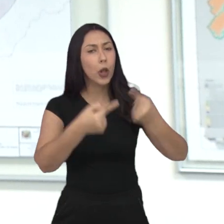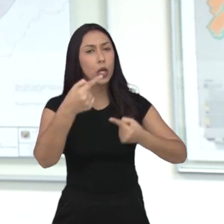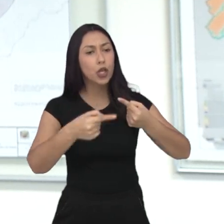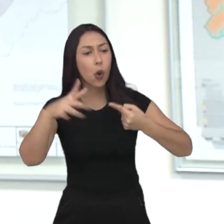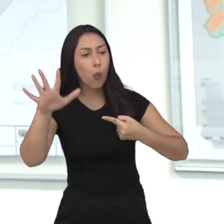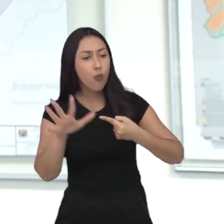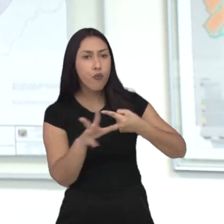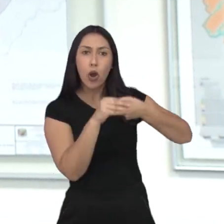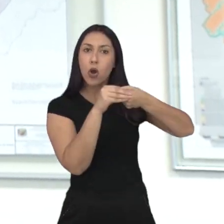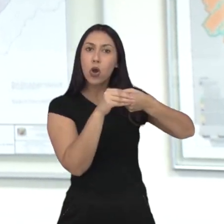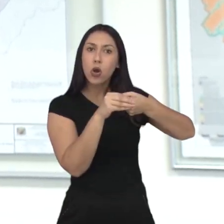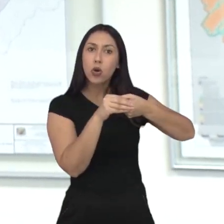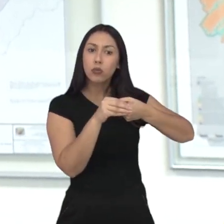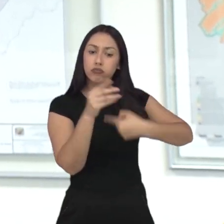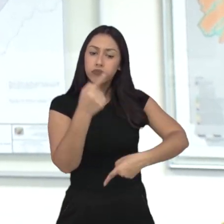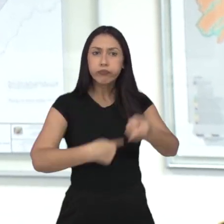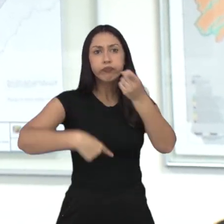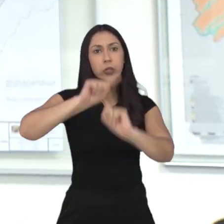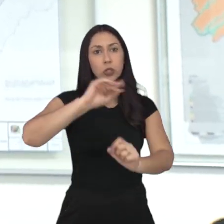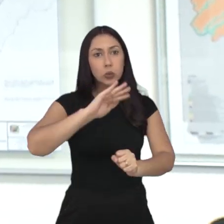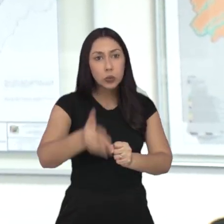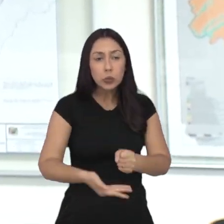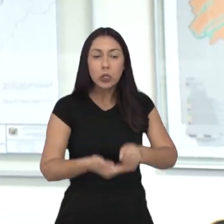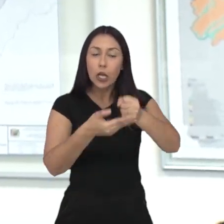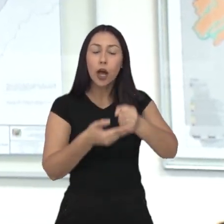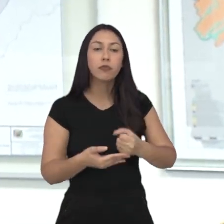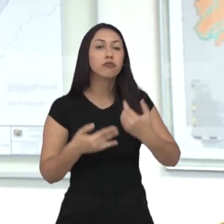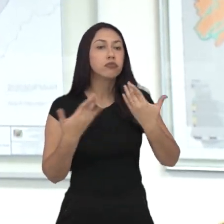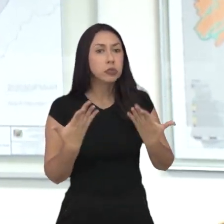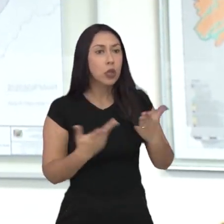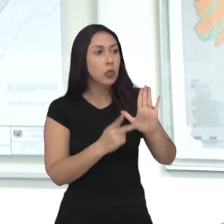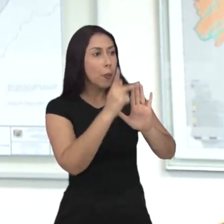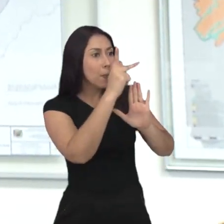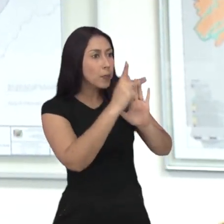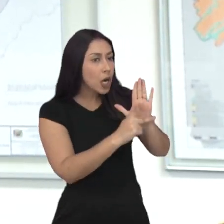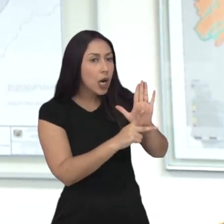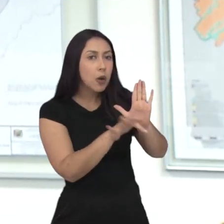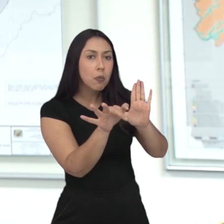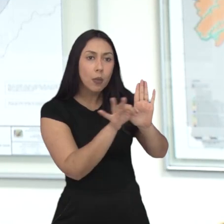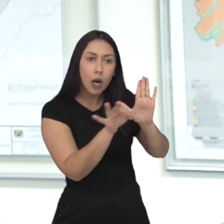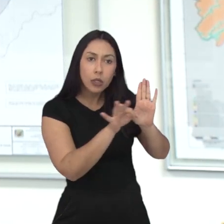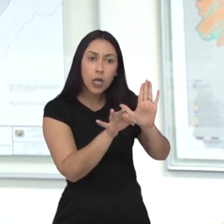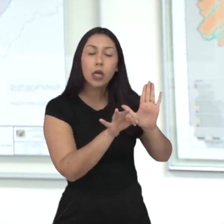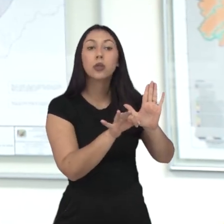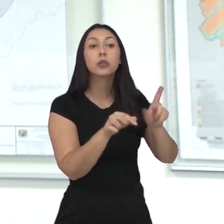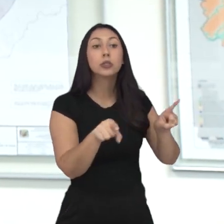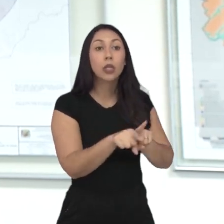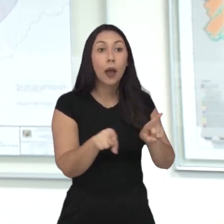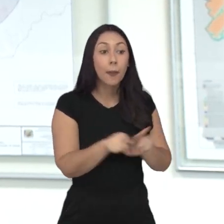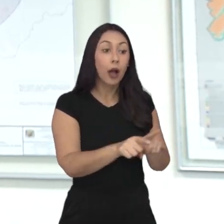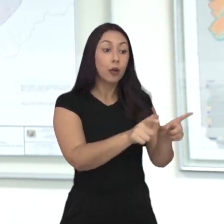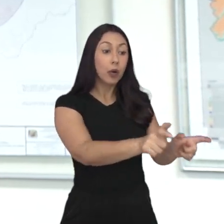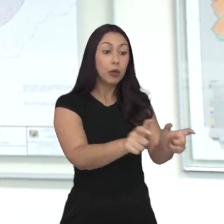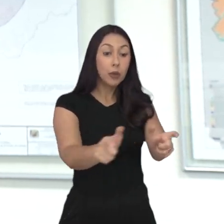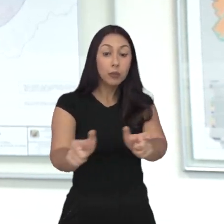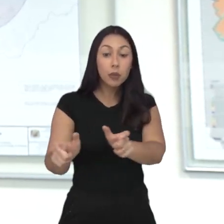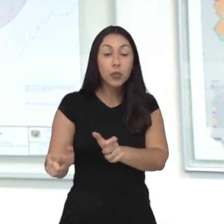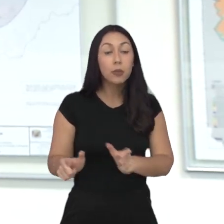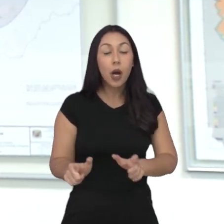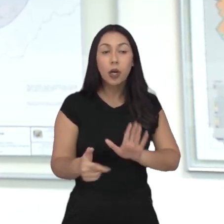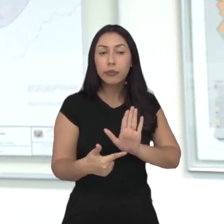políticas públicas o seu desenvolvimento sustentável. Então, desde o plano diretor e o zoneamento apontavam